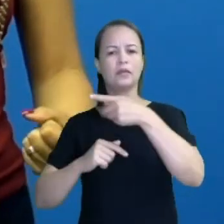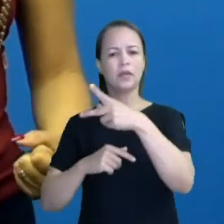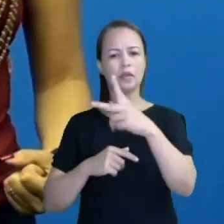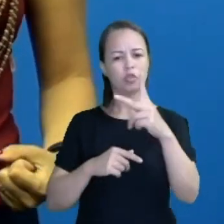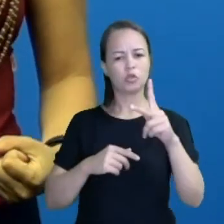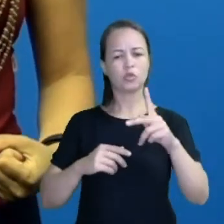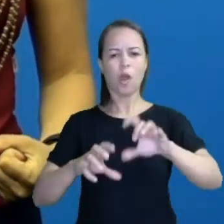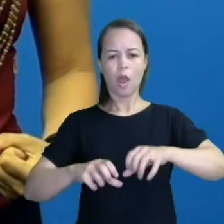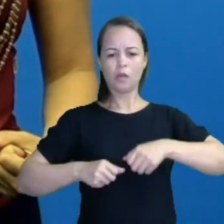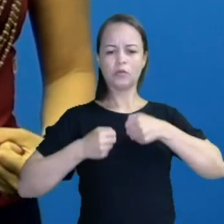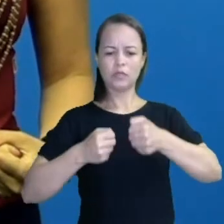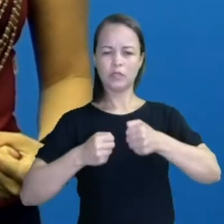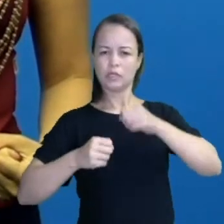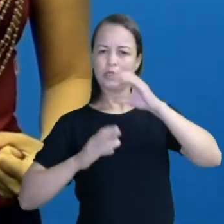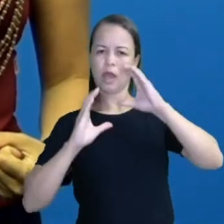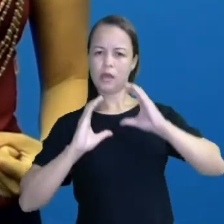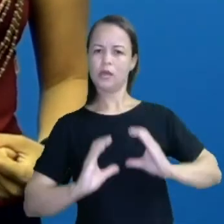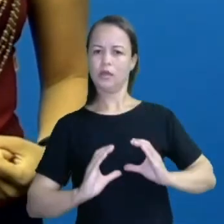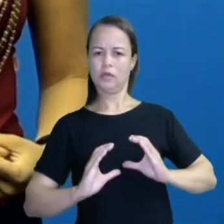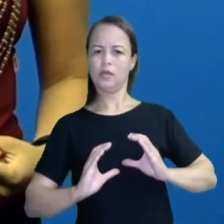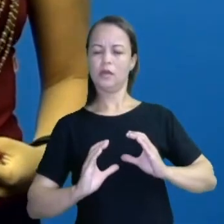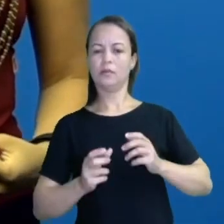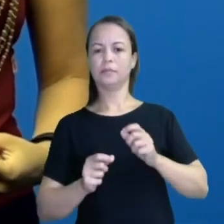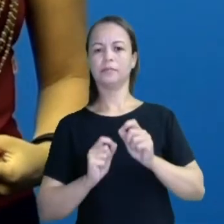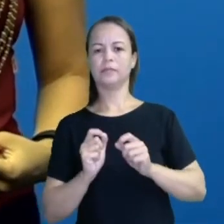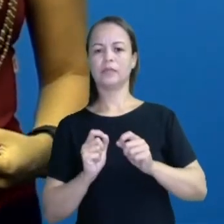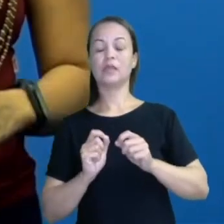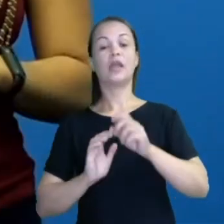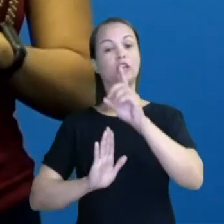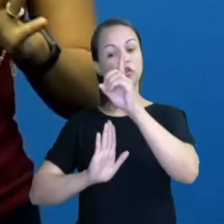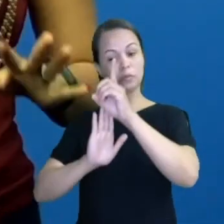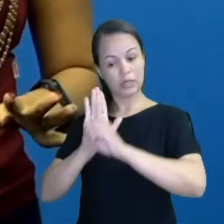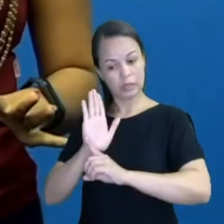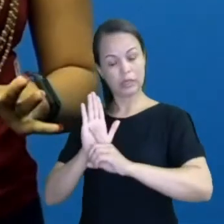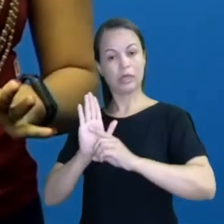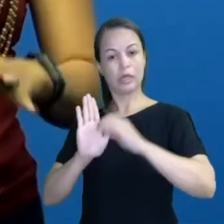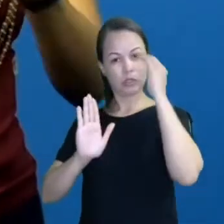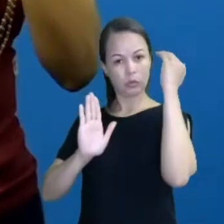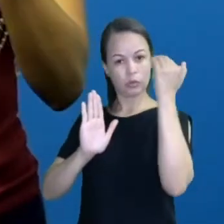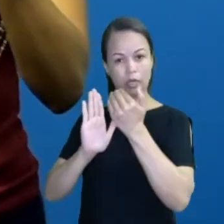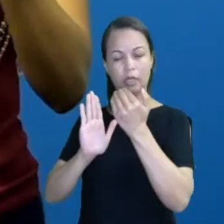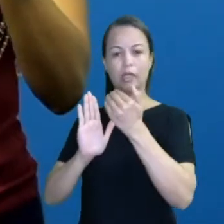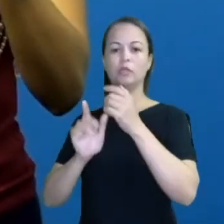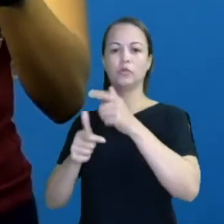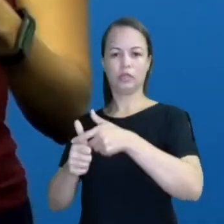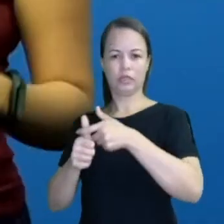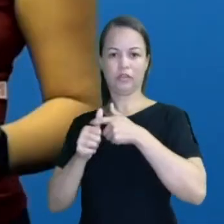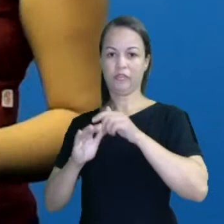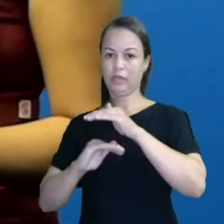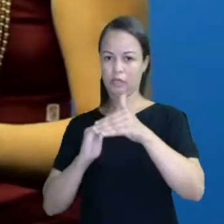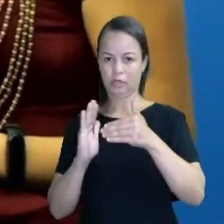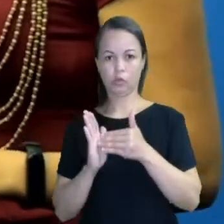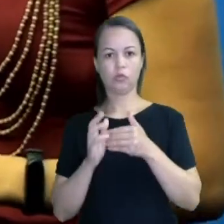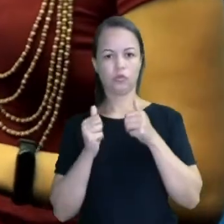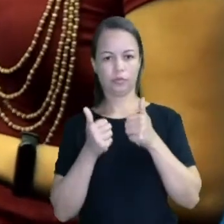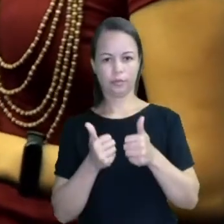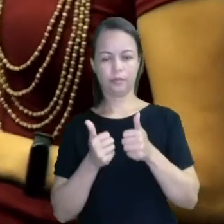mais vigor e assim, respeitando os direitos e deveres de todo mundo. Beleza,